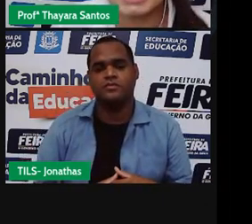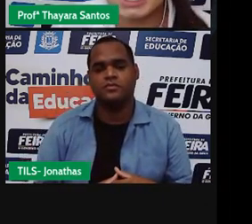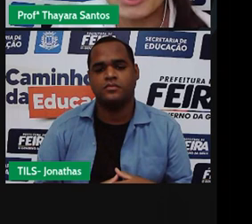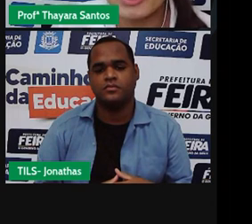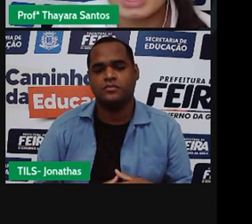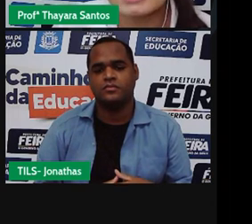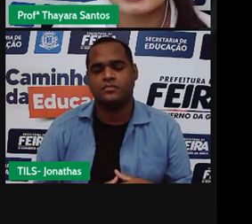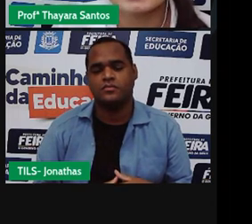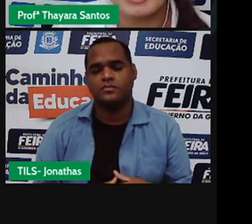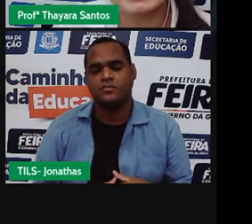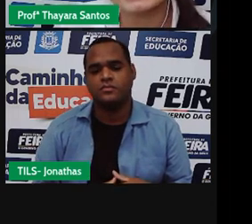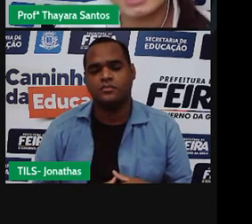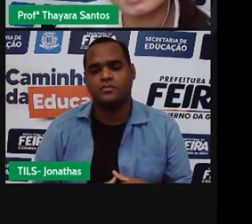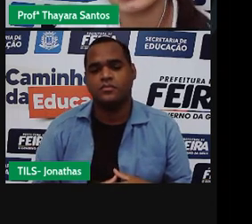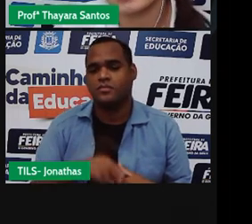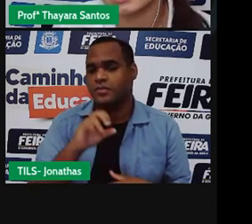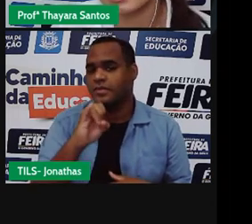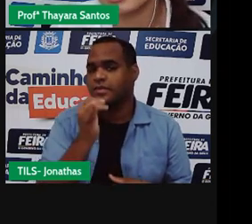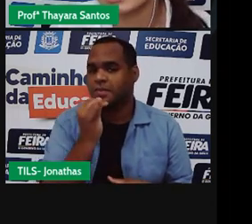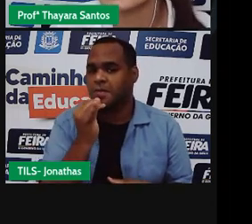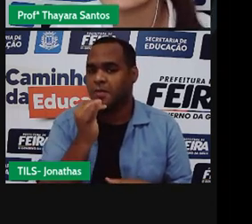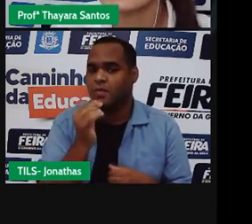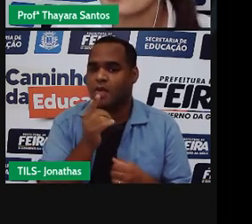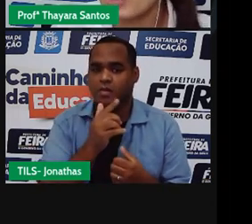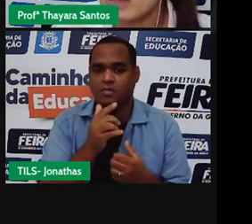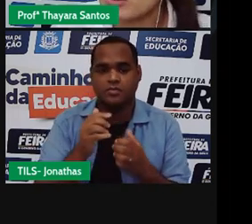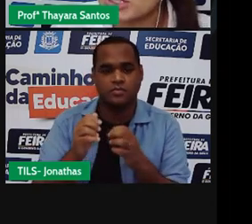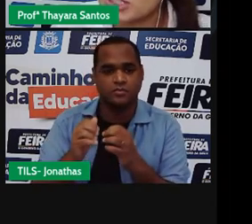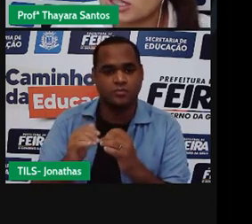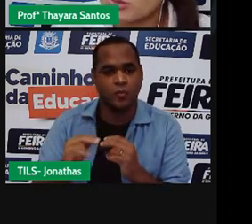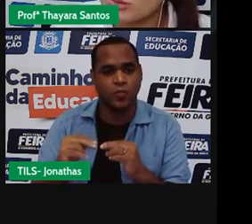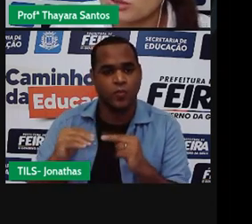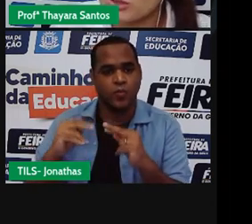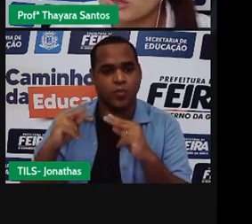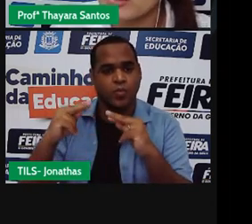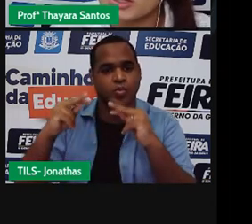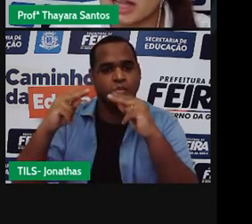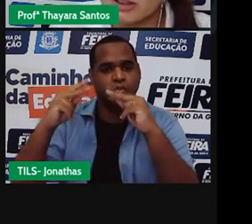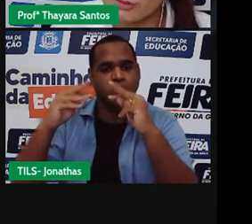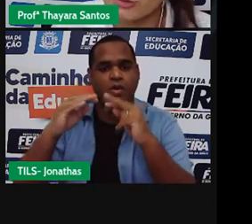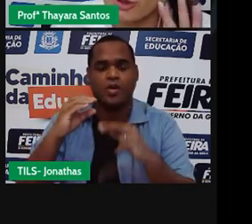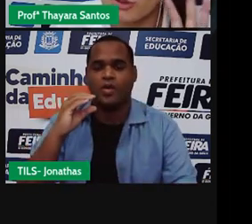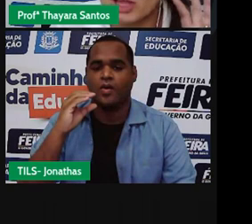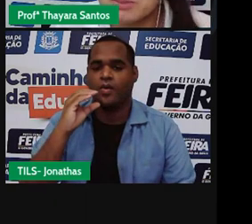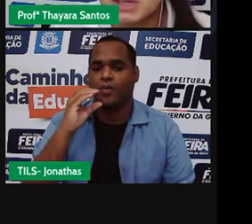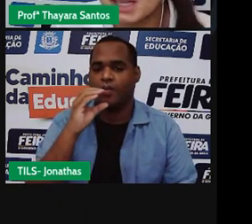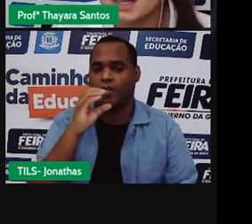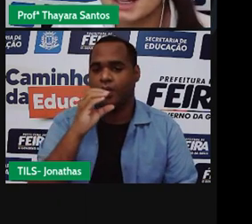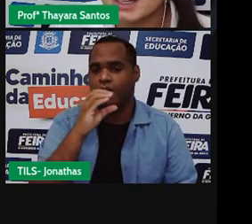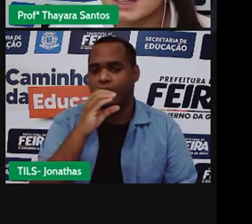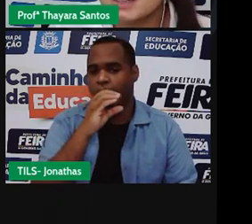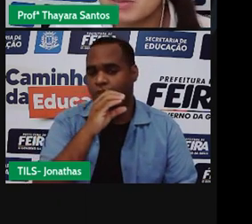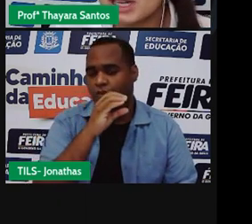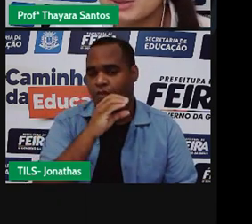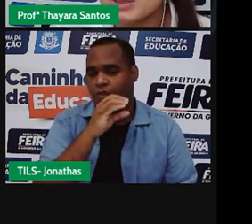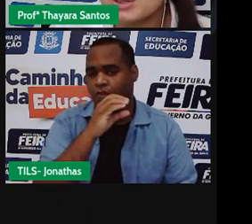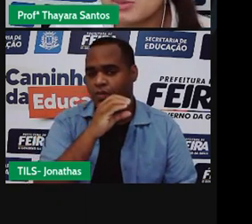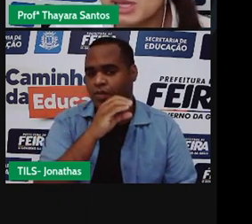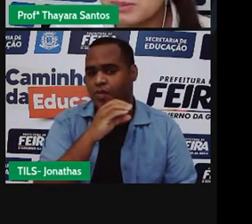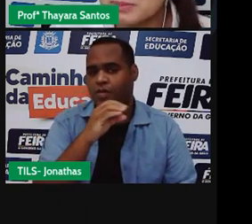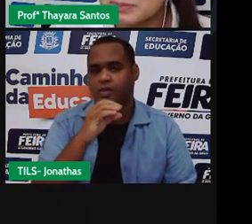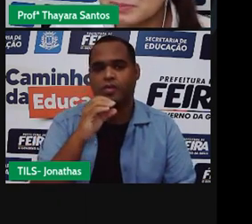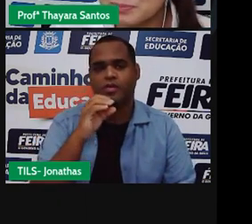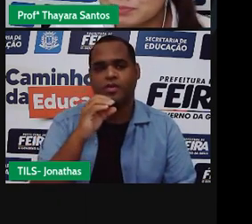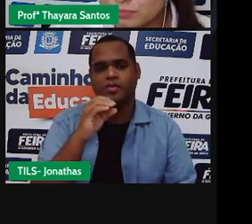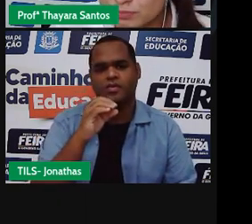essa matéria vai ficar se a gente aumentar essa temperatura? Vamos lá, vou mexer aqui no controle. Vou botar fogo aí para essa temperatura